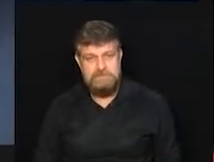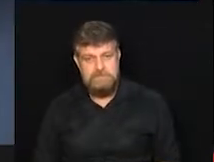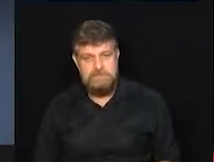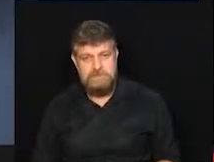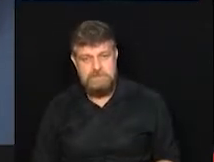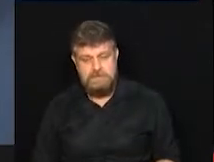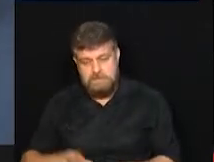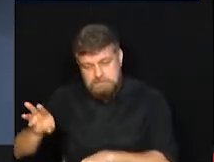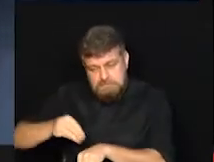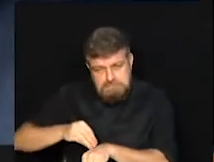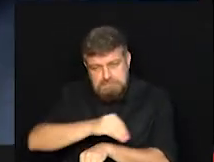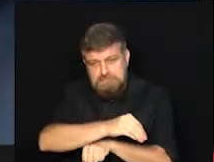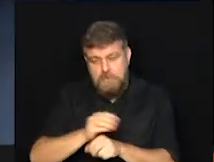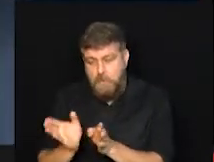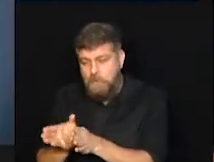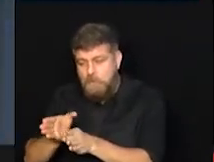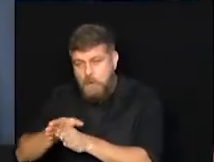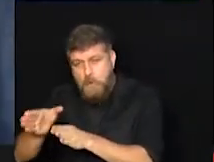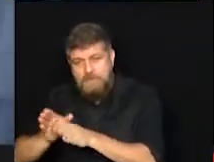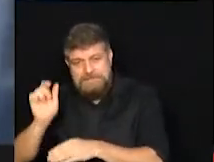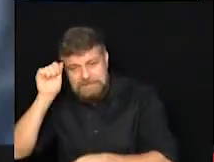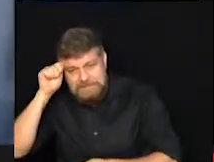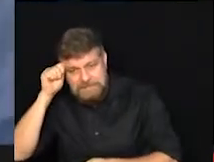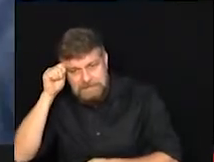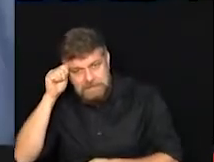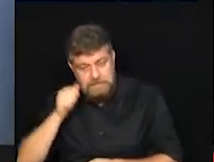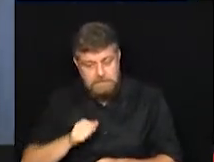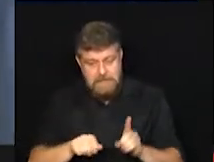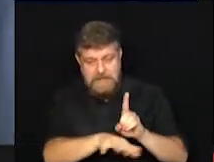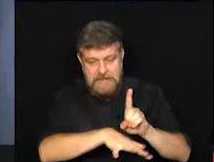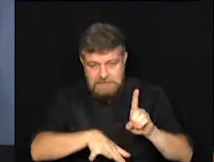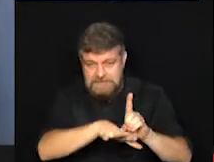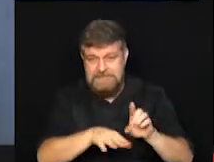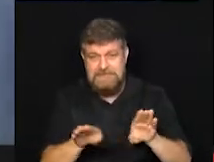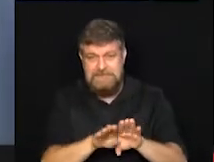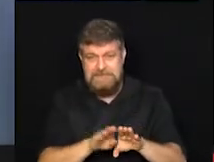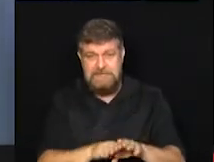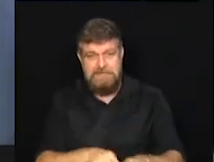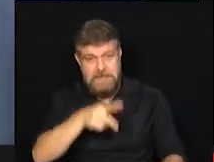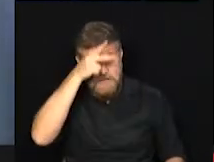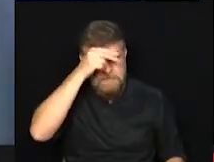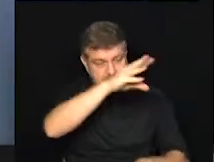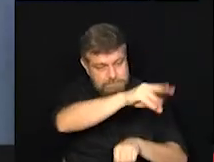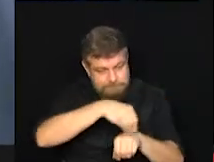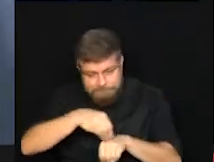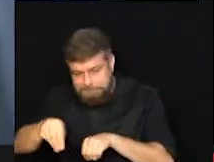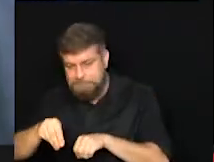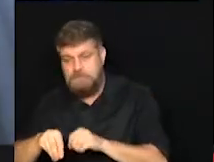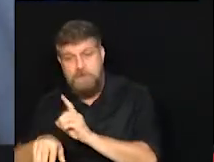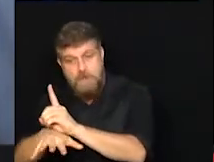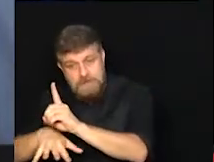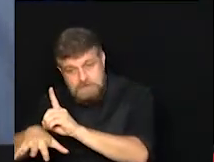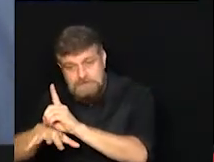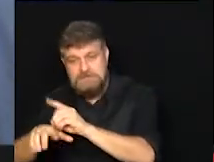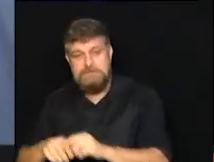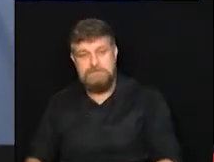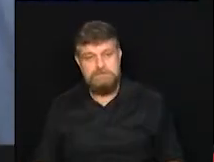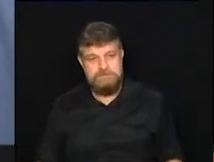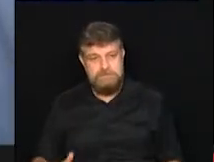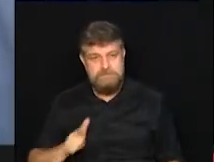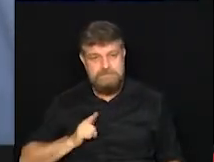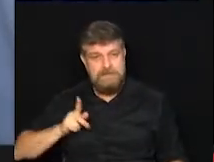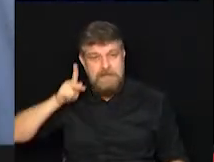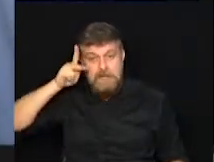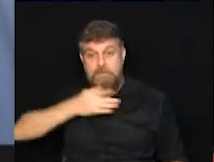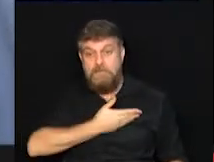do Conselho, da sociedade civil, com o poder público, a sociedade civil, e nessa construção de